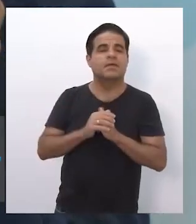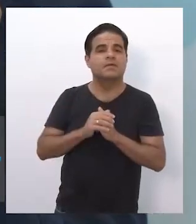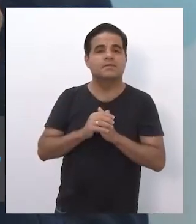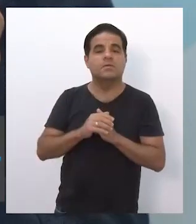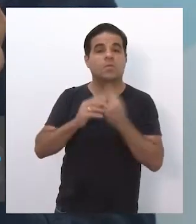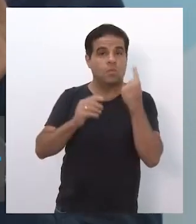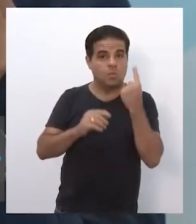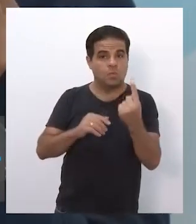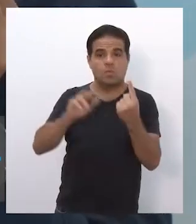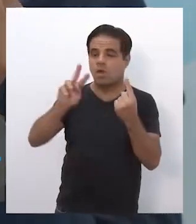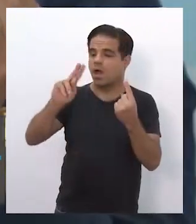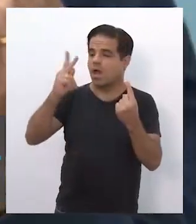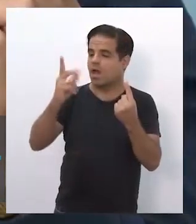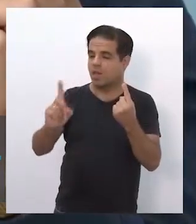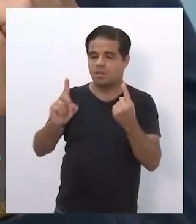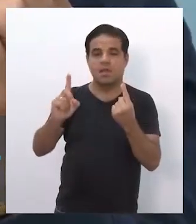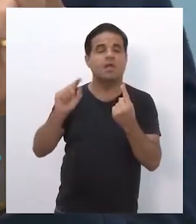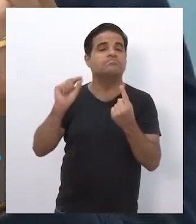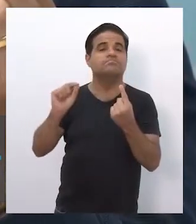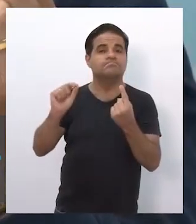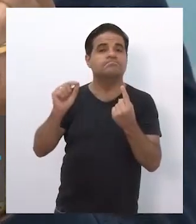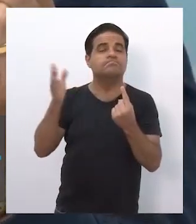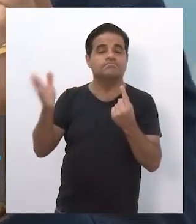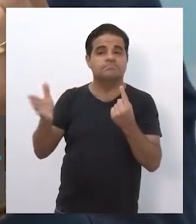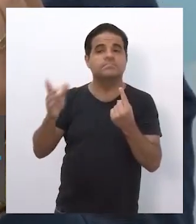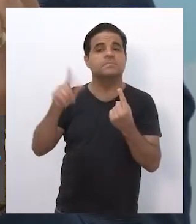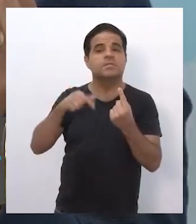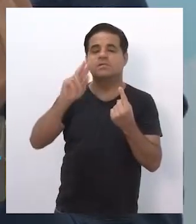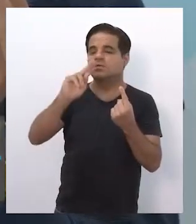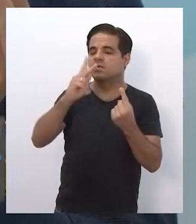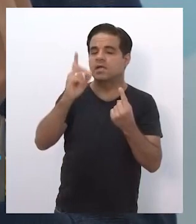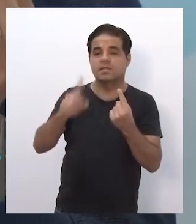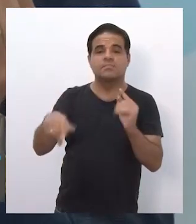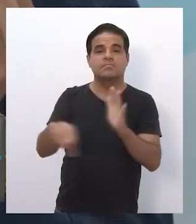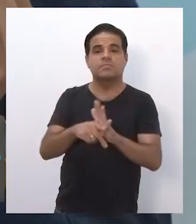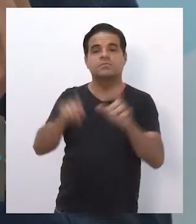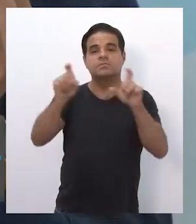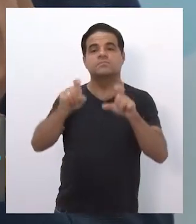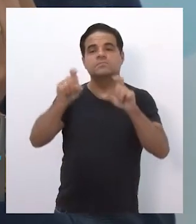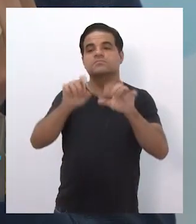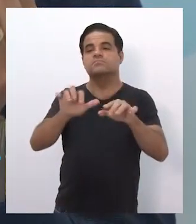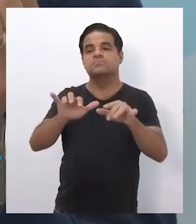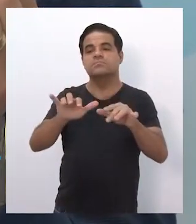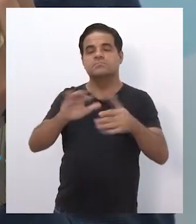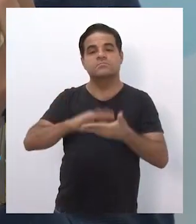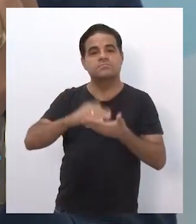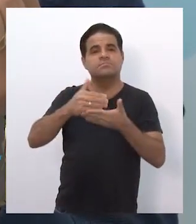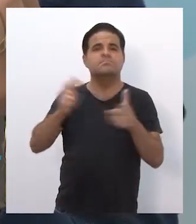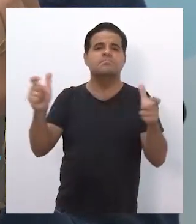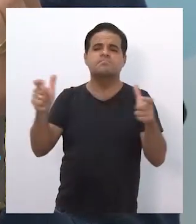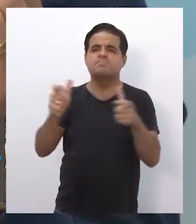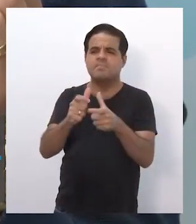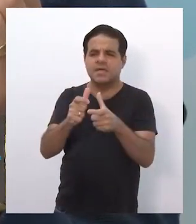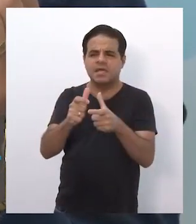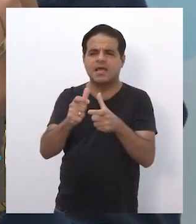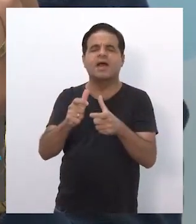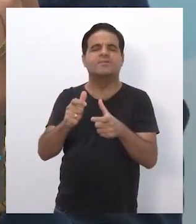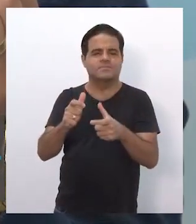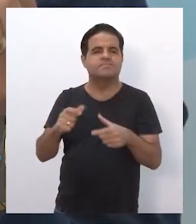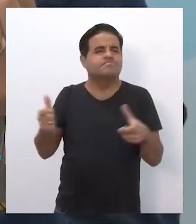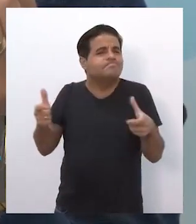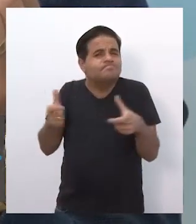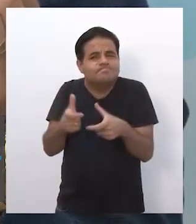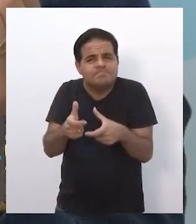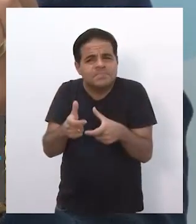um HD, esse aqui é um HD de notebook. Olha o tamanho dele, como é pequenininho. Tá vendo? Ele é bem,